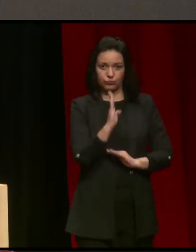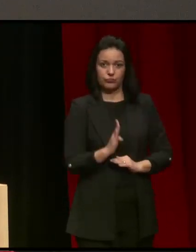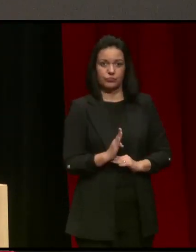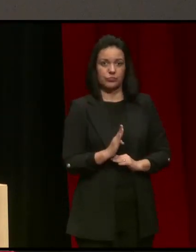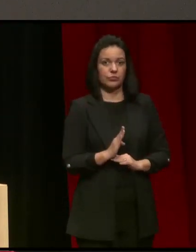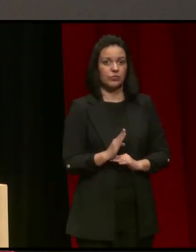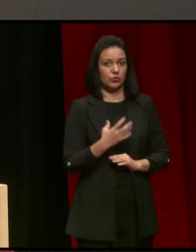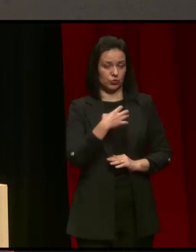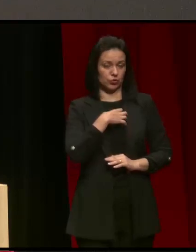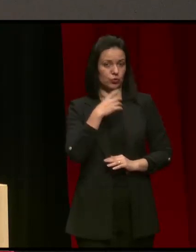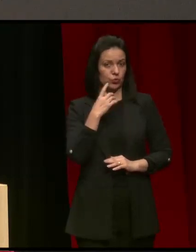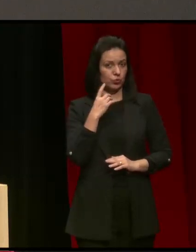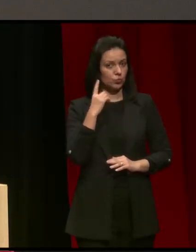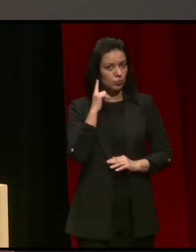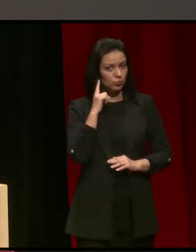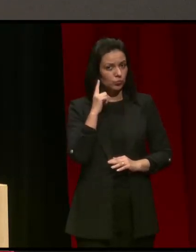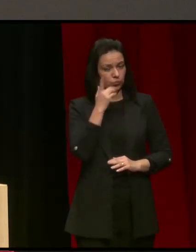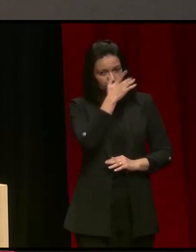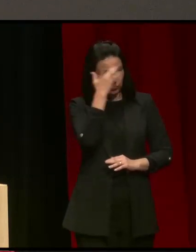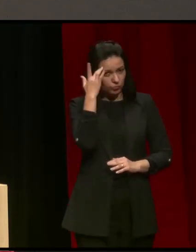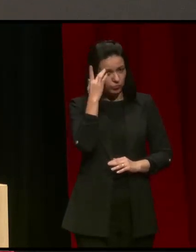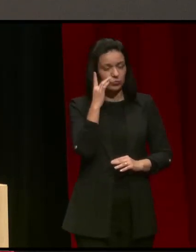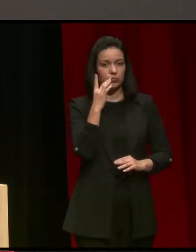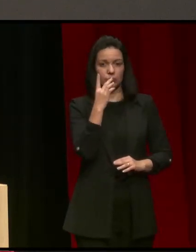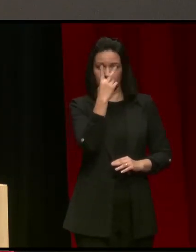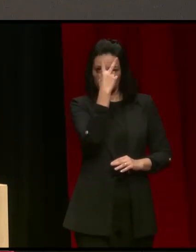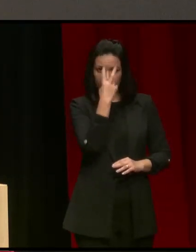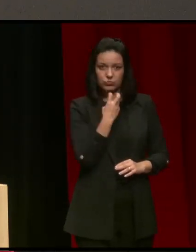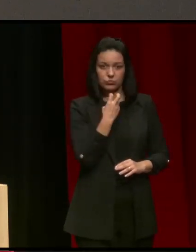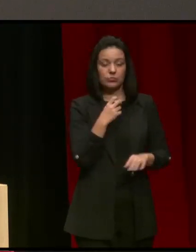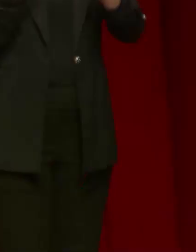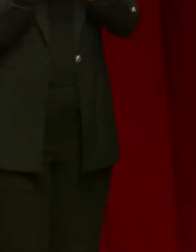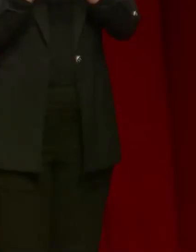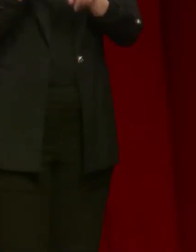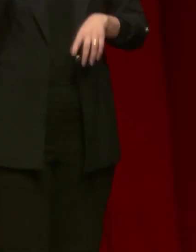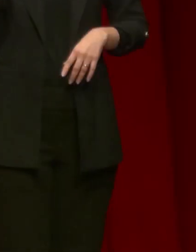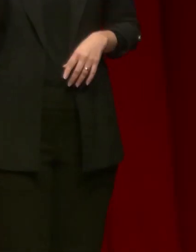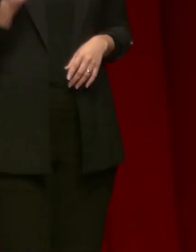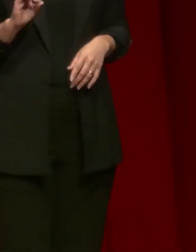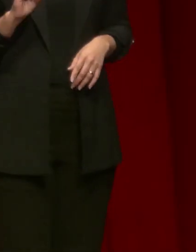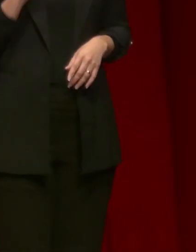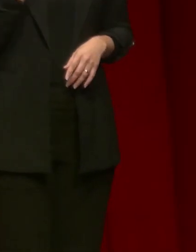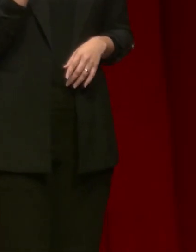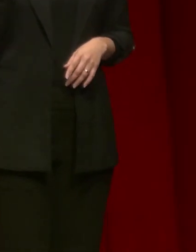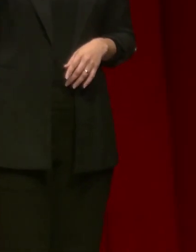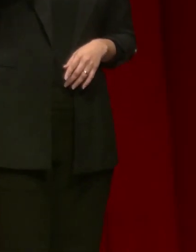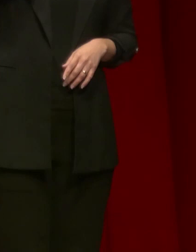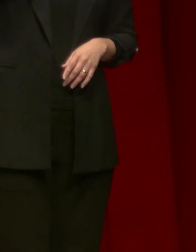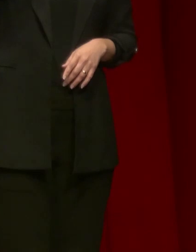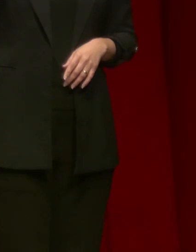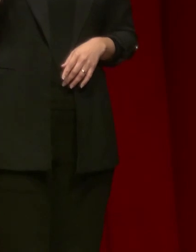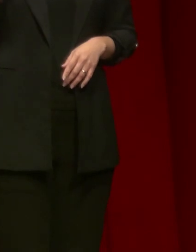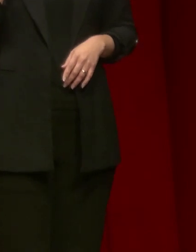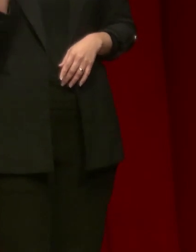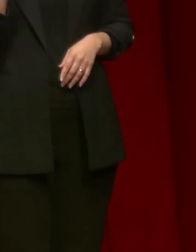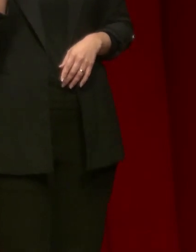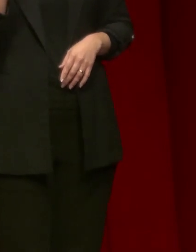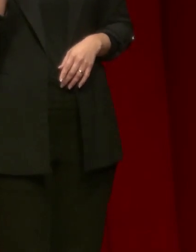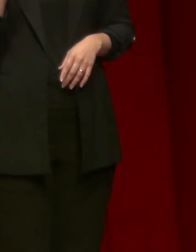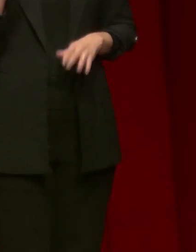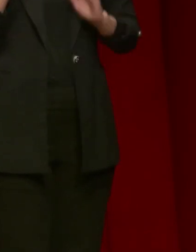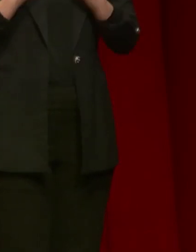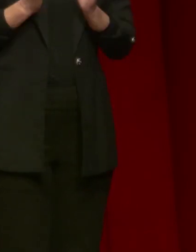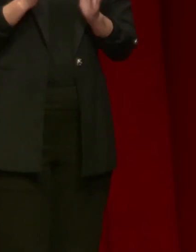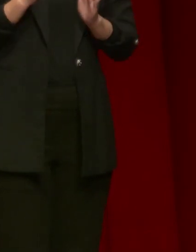para Deficientes Visuais e diretor de relações institucionais da ONCB. Presidiu